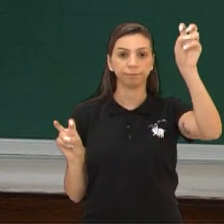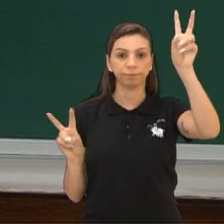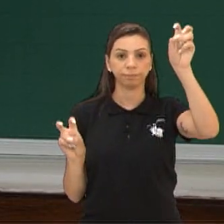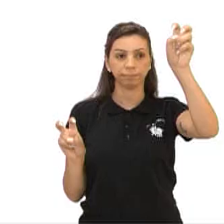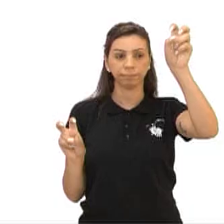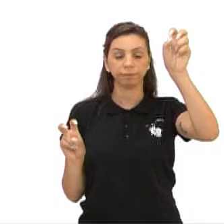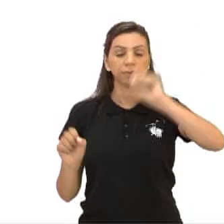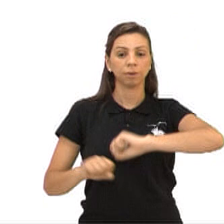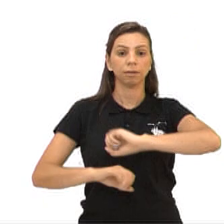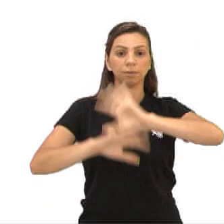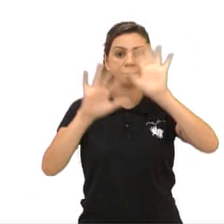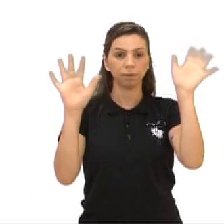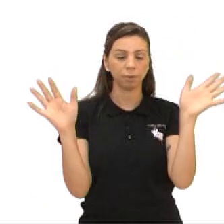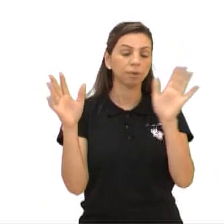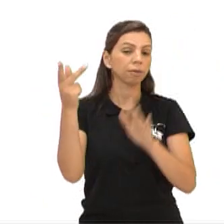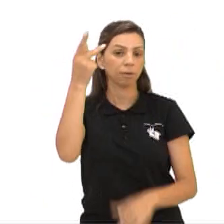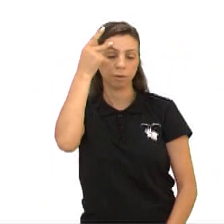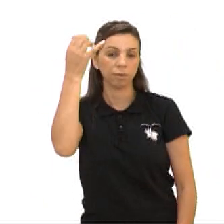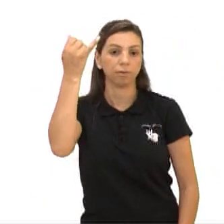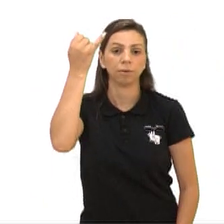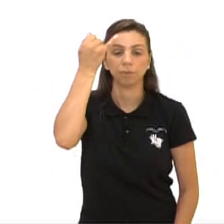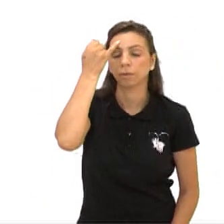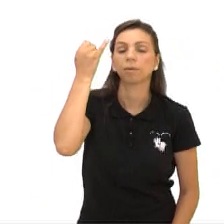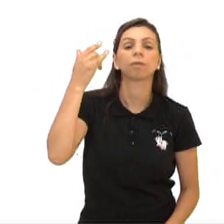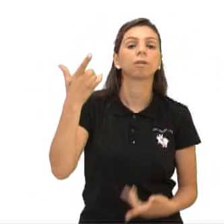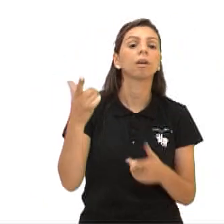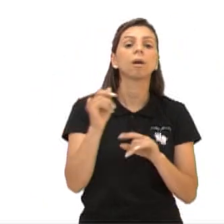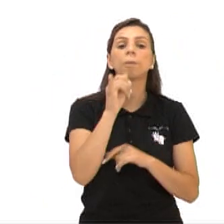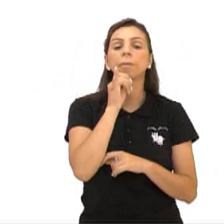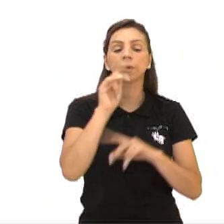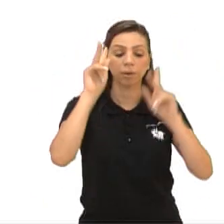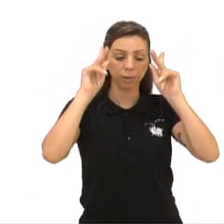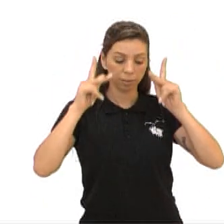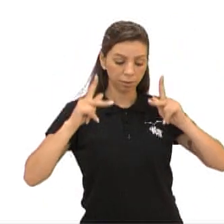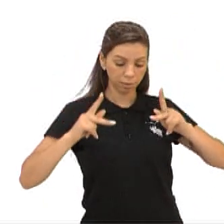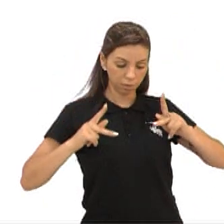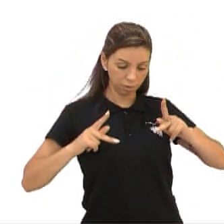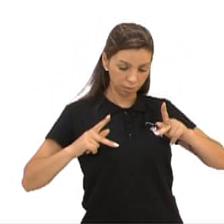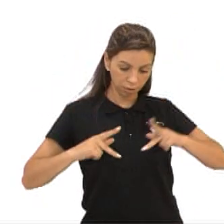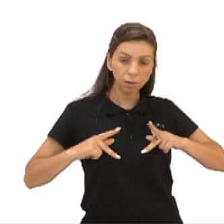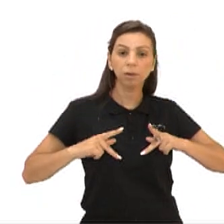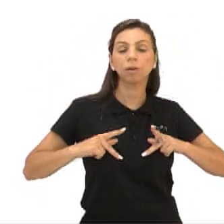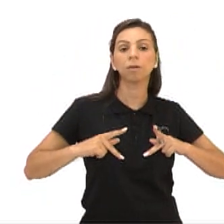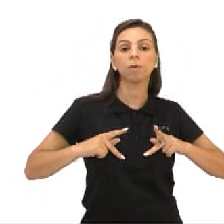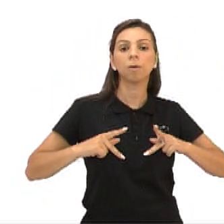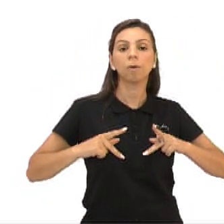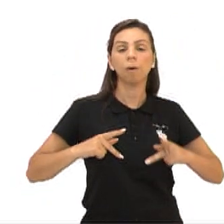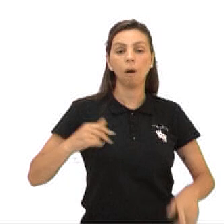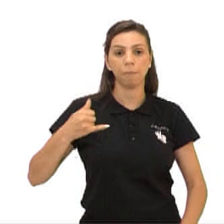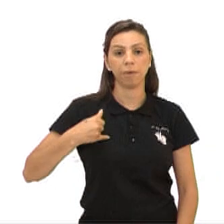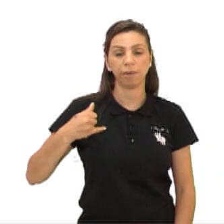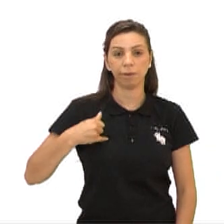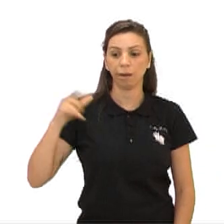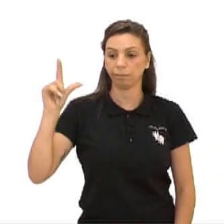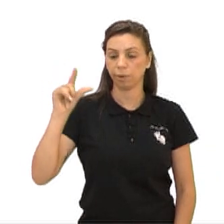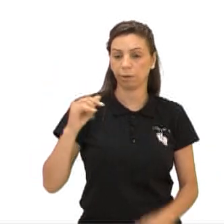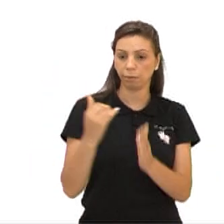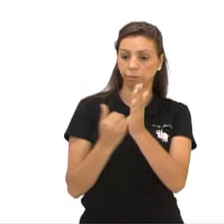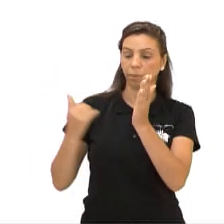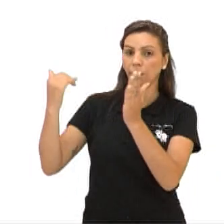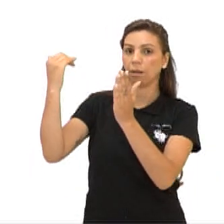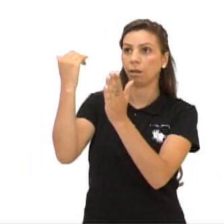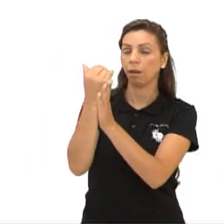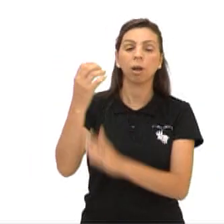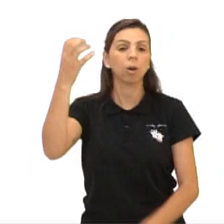né? Esclarecimento, para Immanuel Kant, é a saída do homem da menoridade pela qual é o próprio